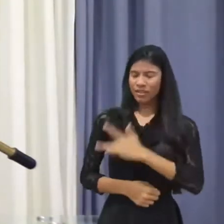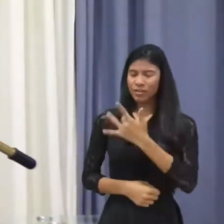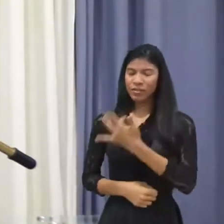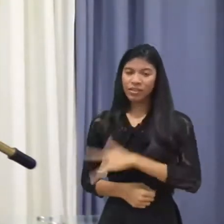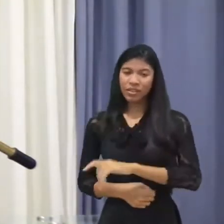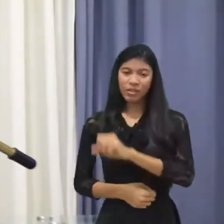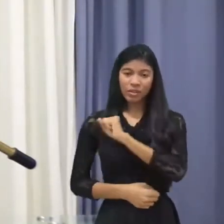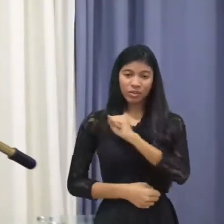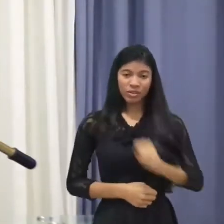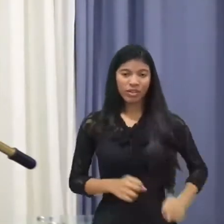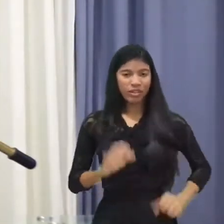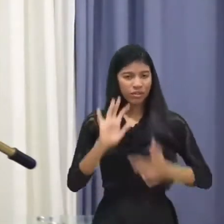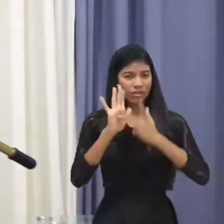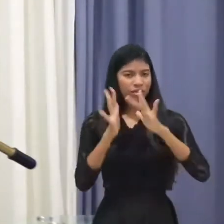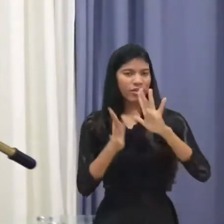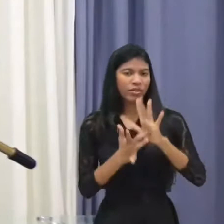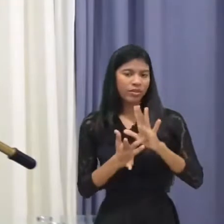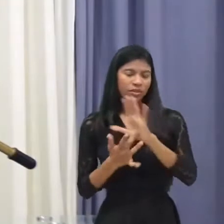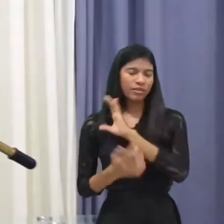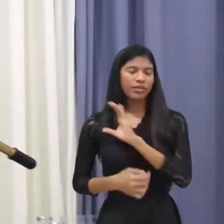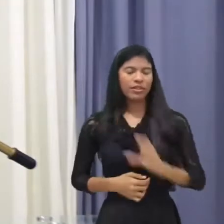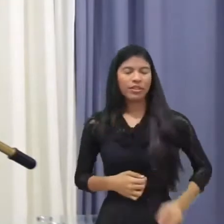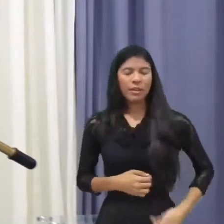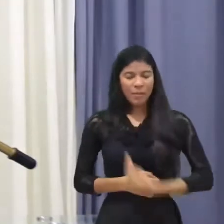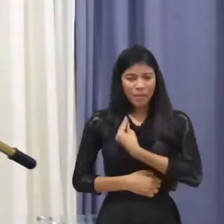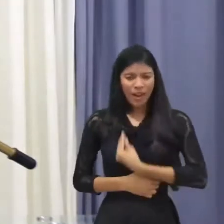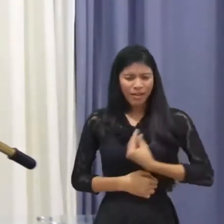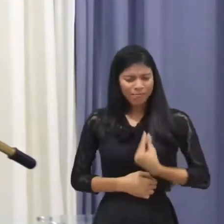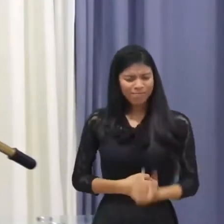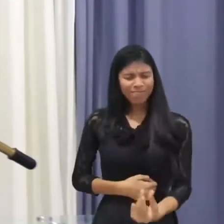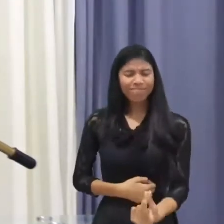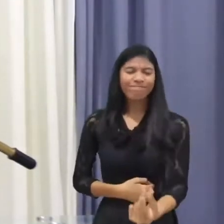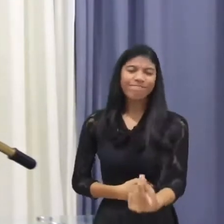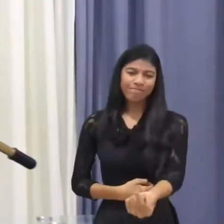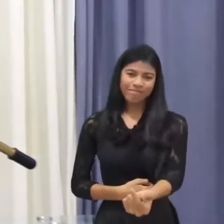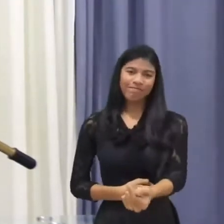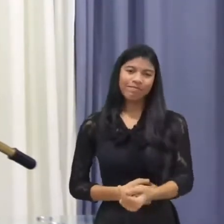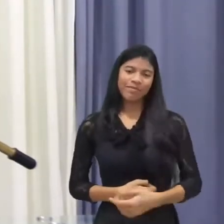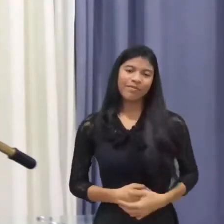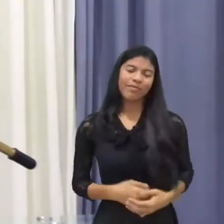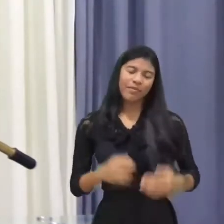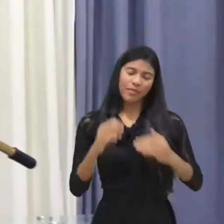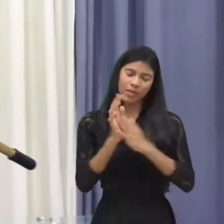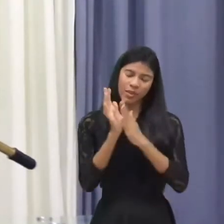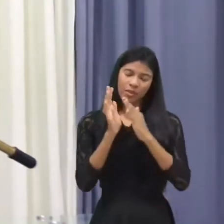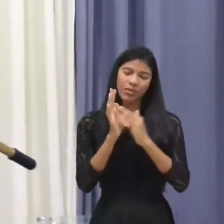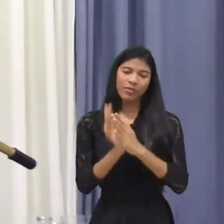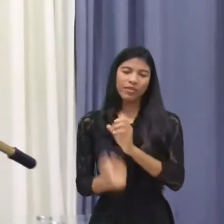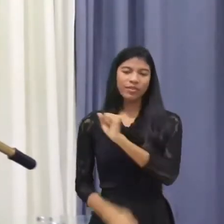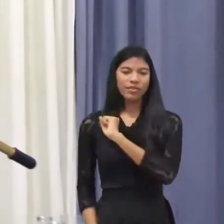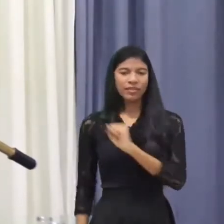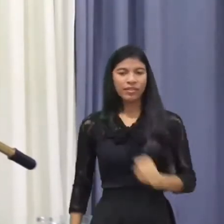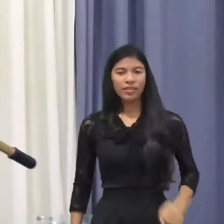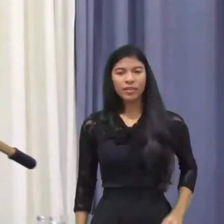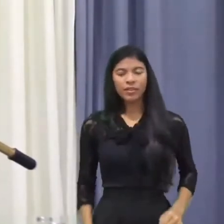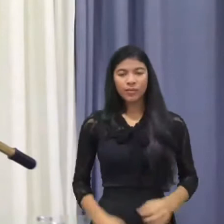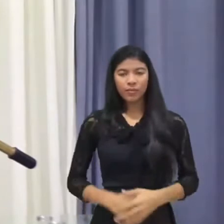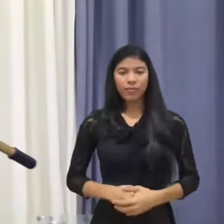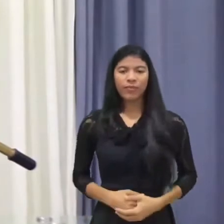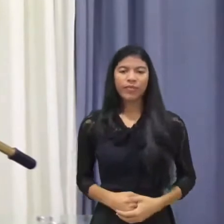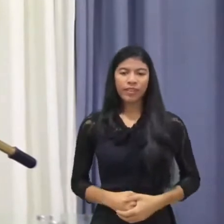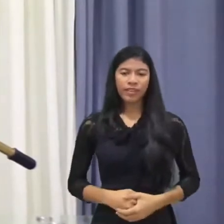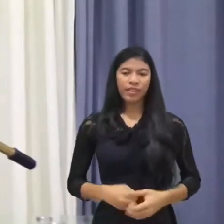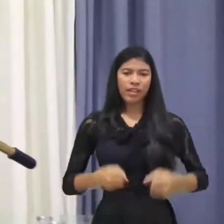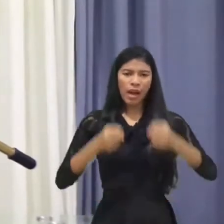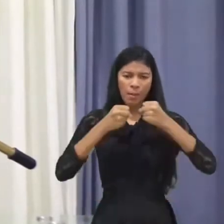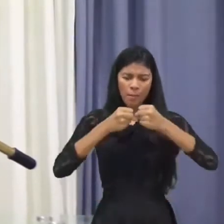Cristo para a vida eterna. Louvado seja o Senhor. Apocalipse, capítulo